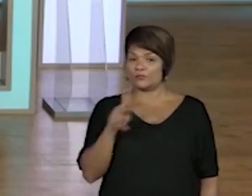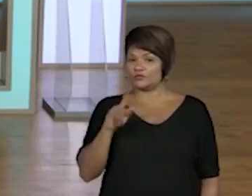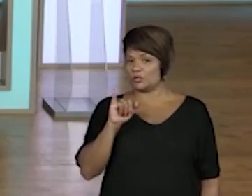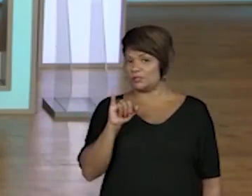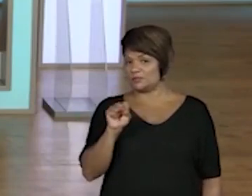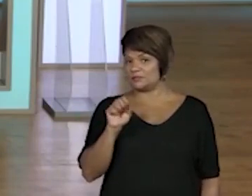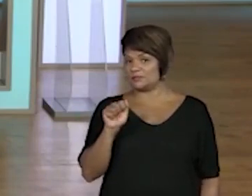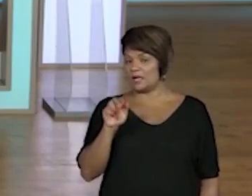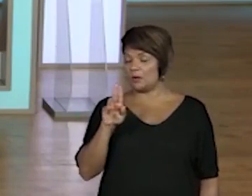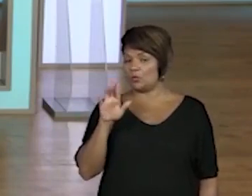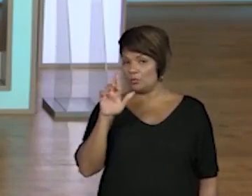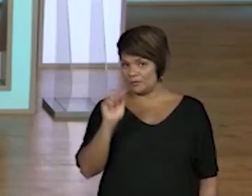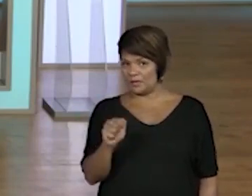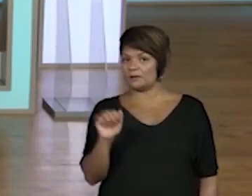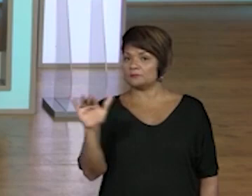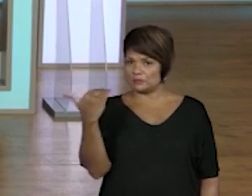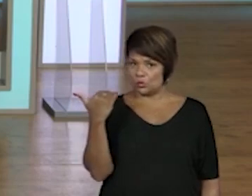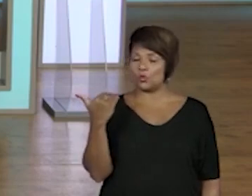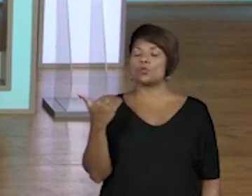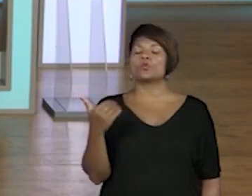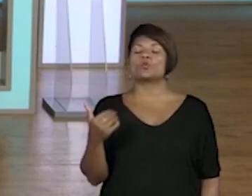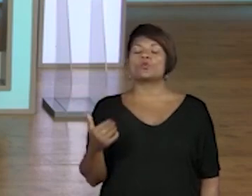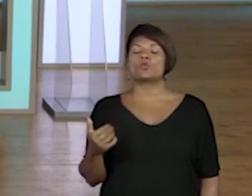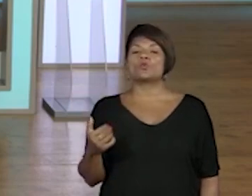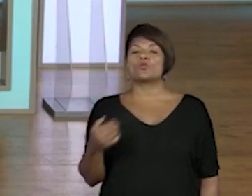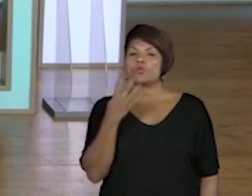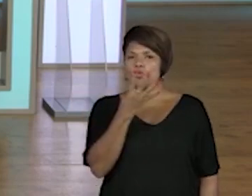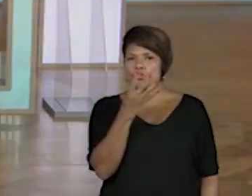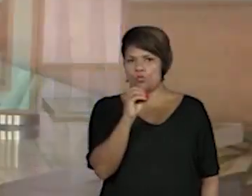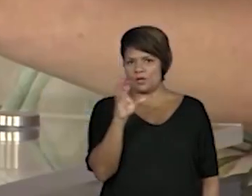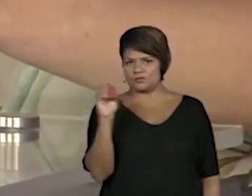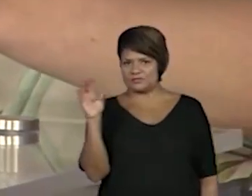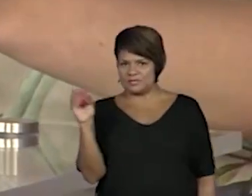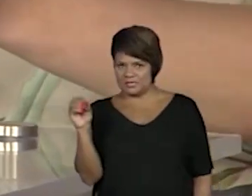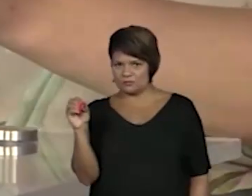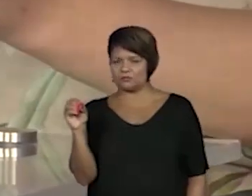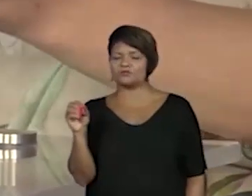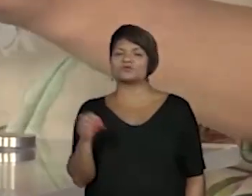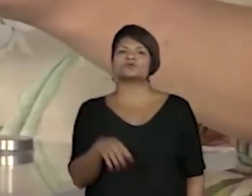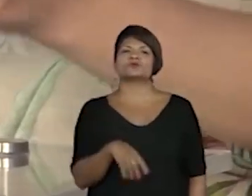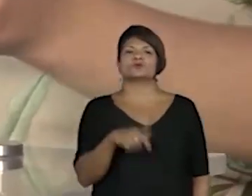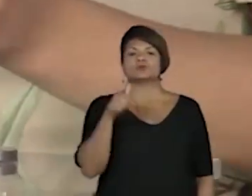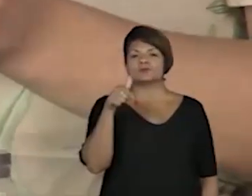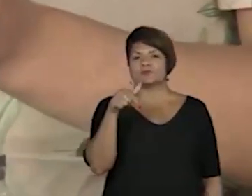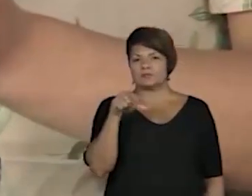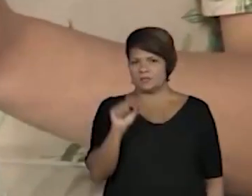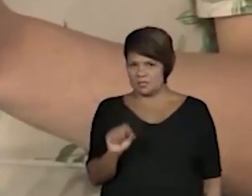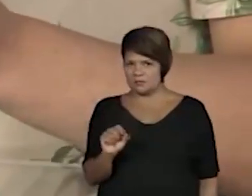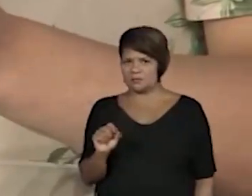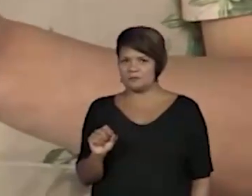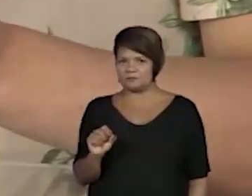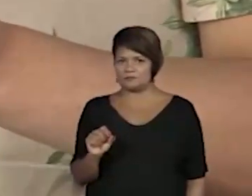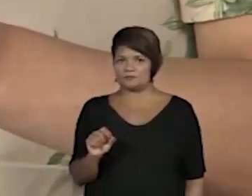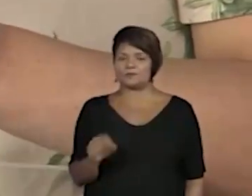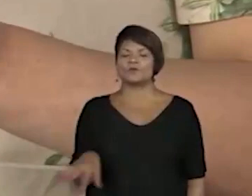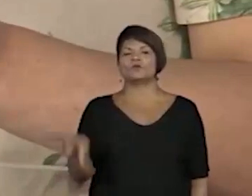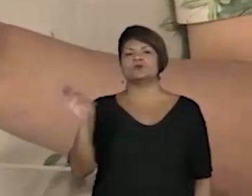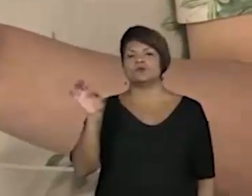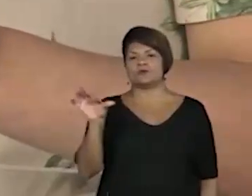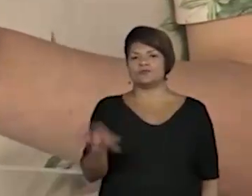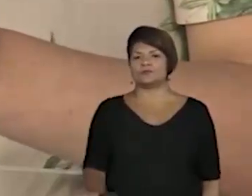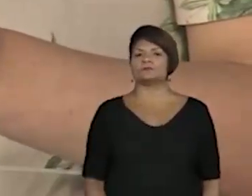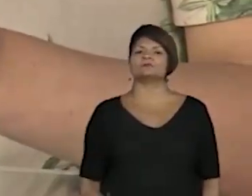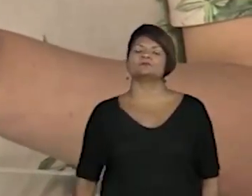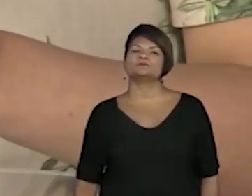ela... Falou 400. Perfeito. Com o 70 e o 9.